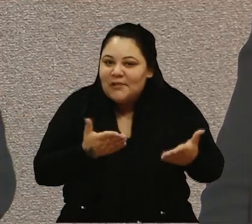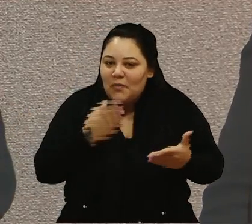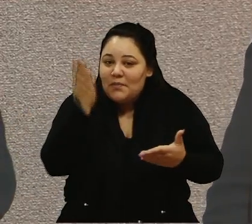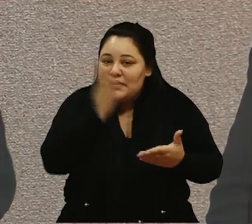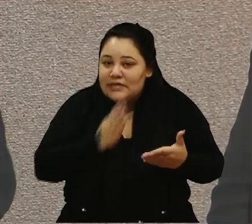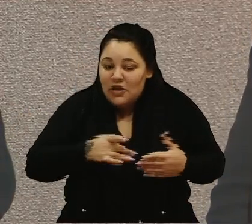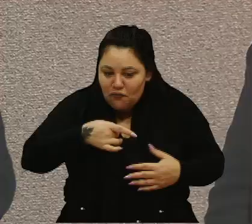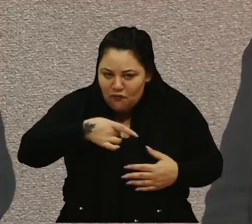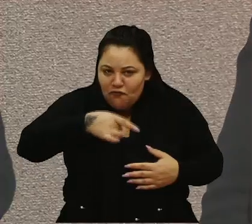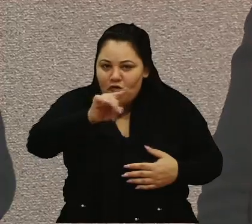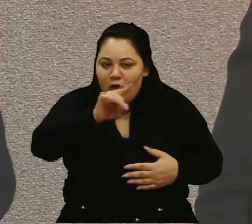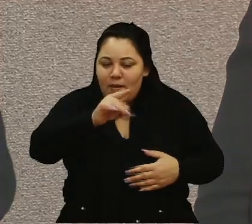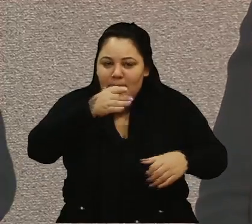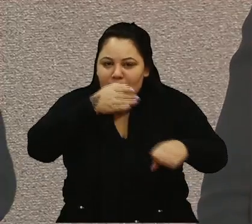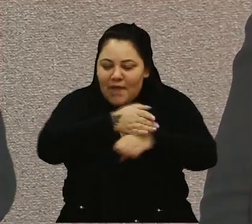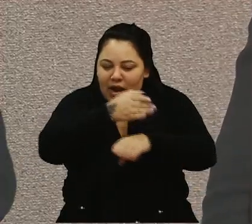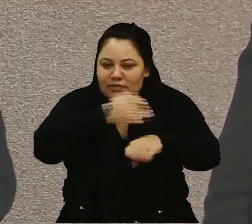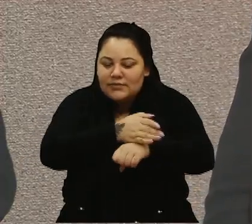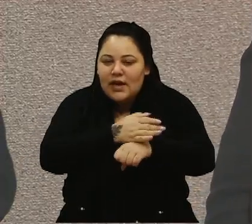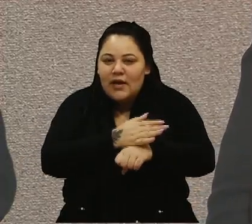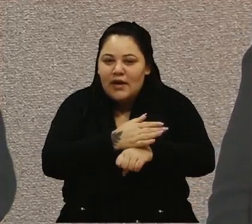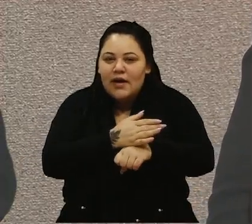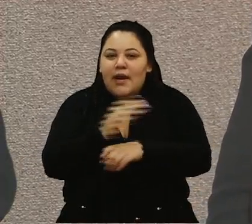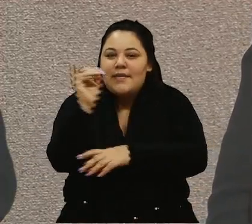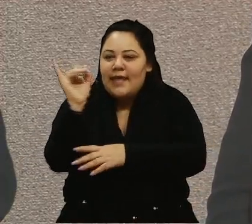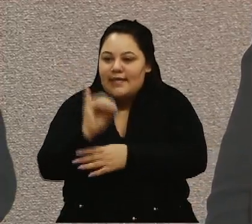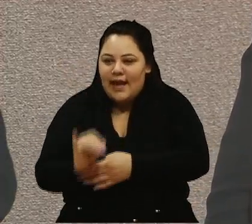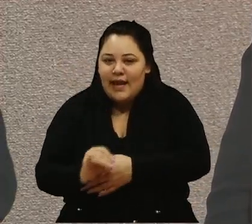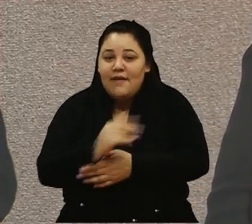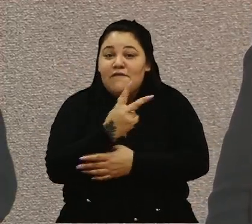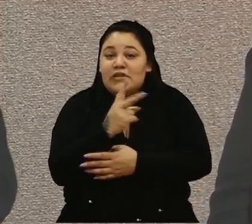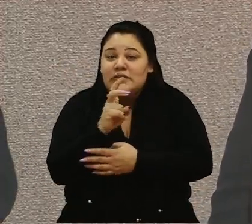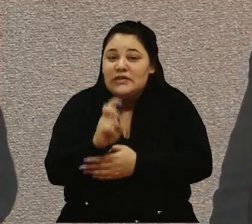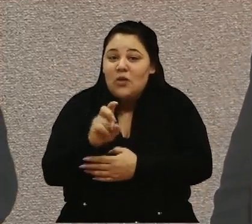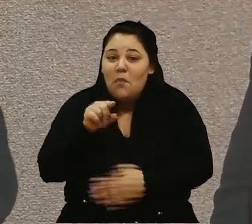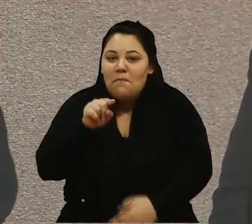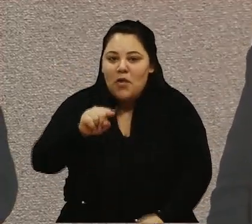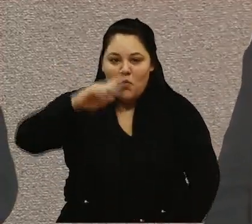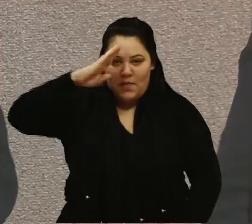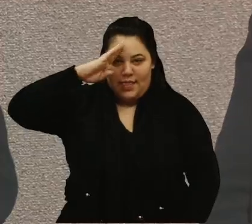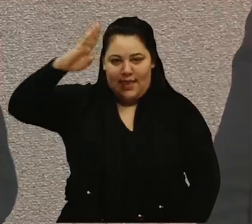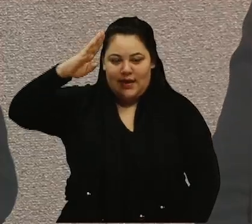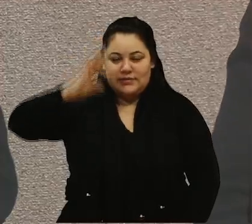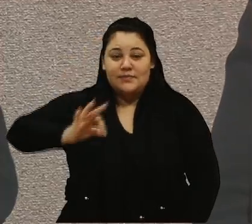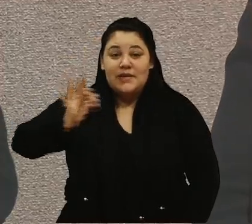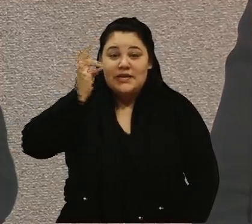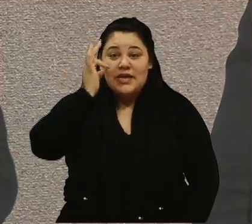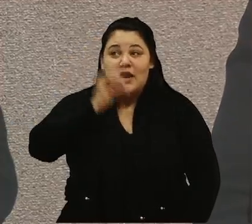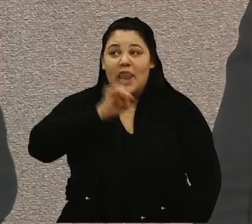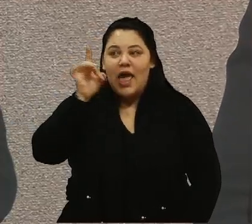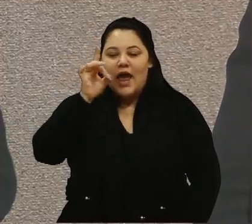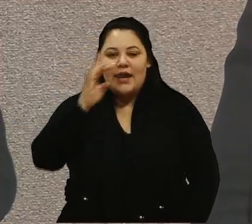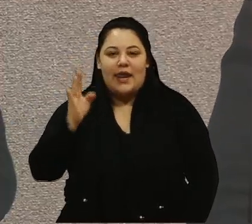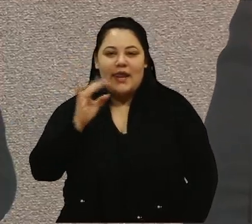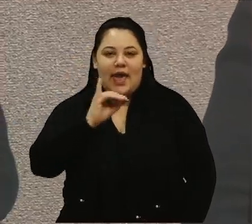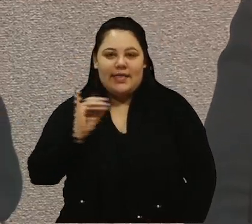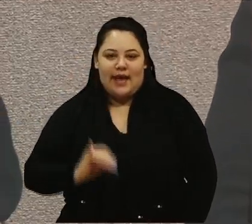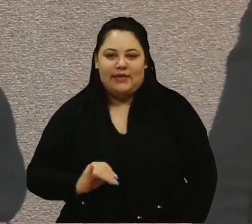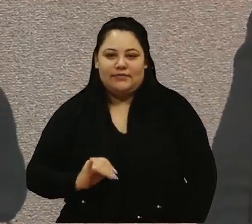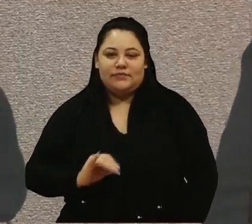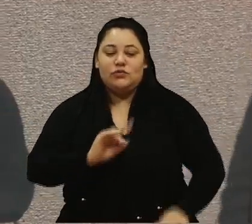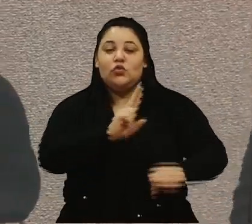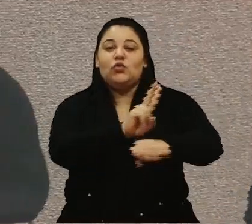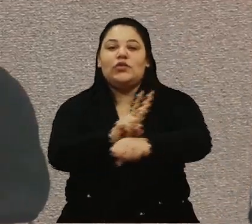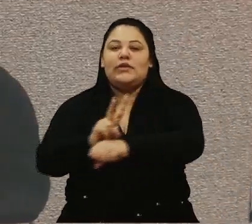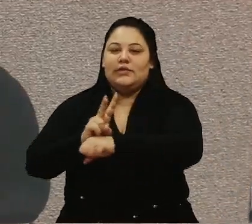italiano. 25 mil militares estiveram na Itália e protegeram